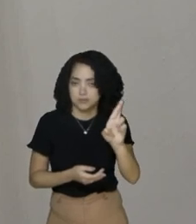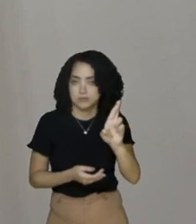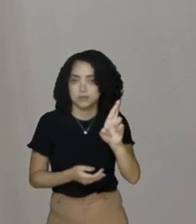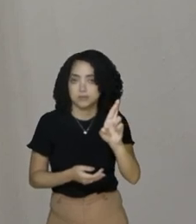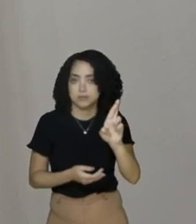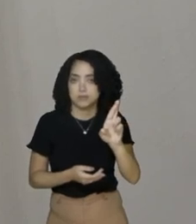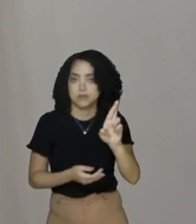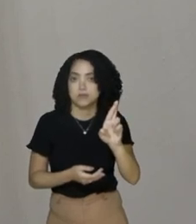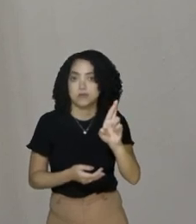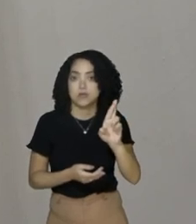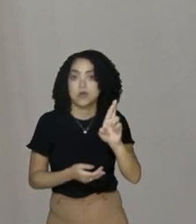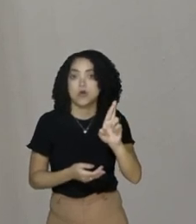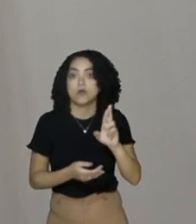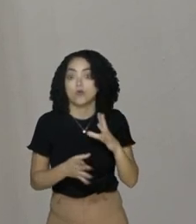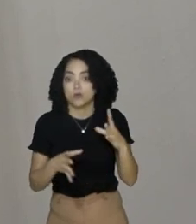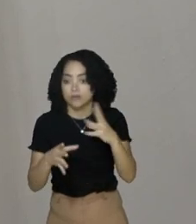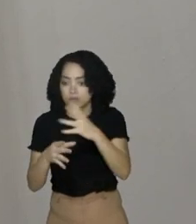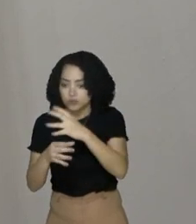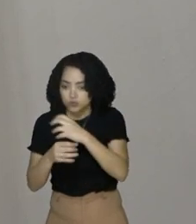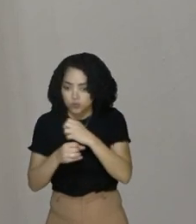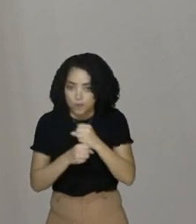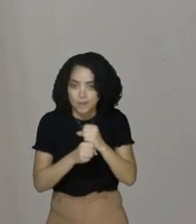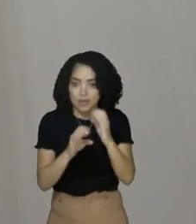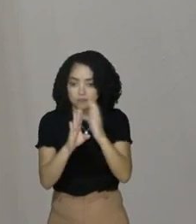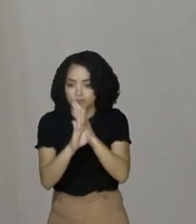foi levantado, apurado.